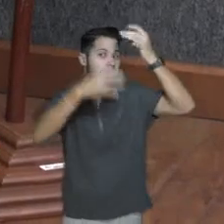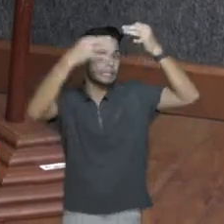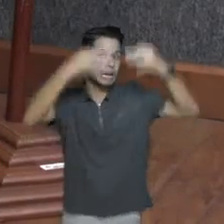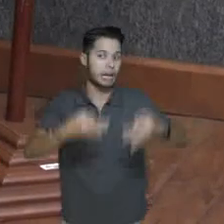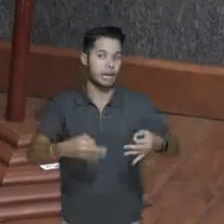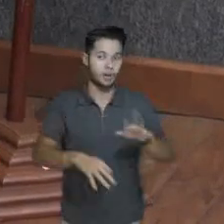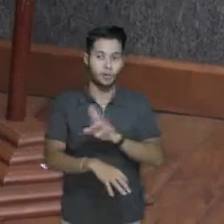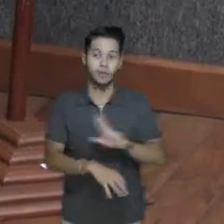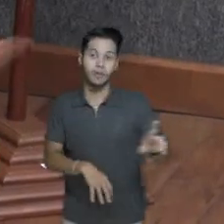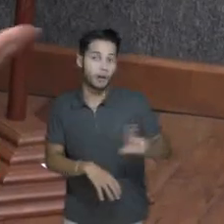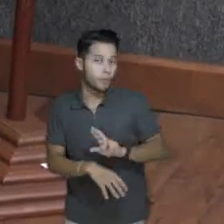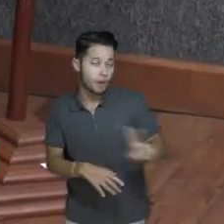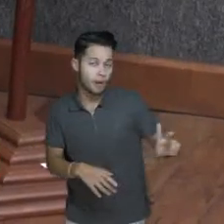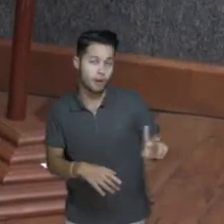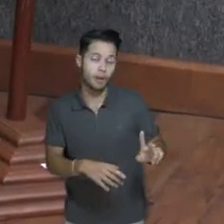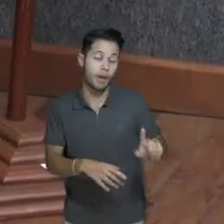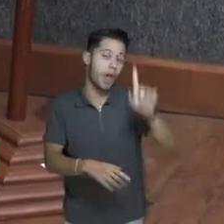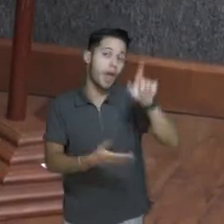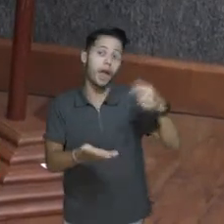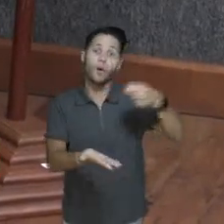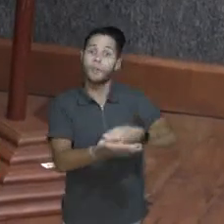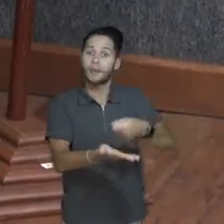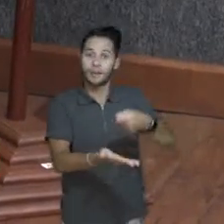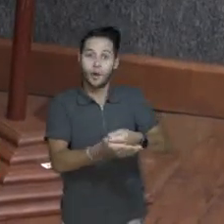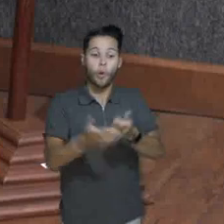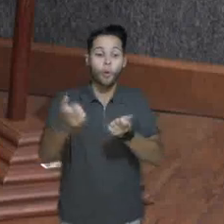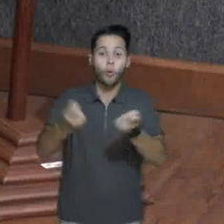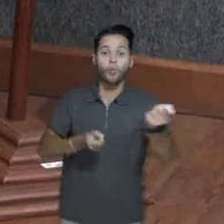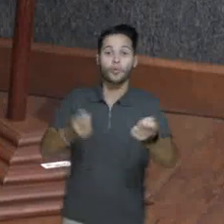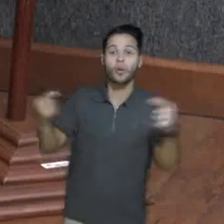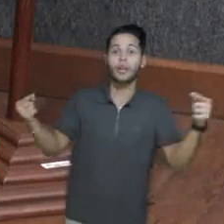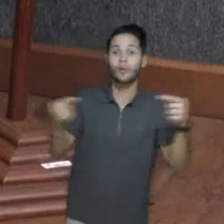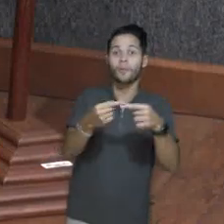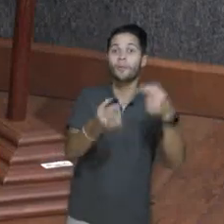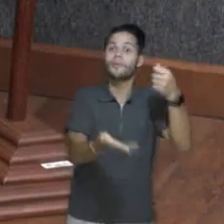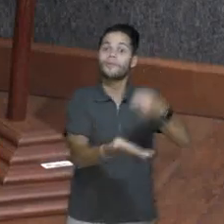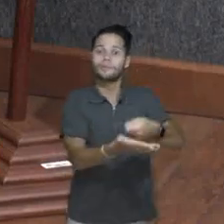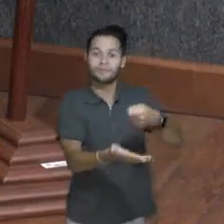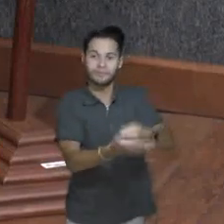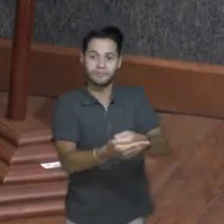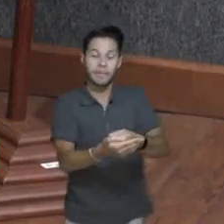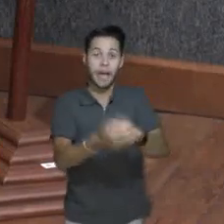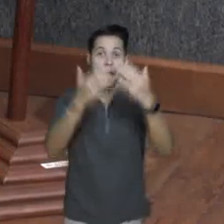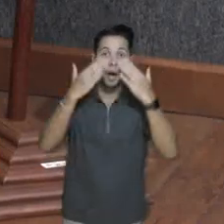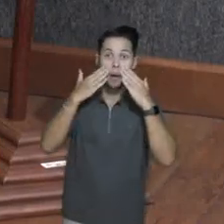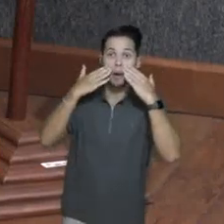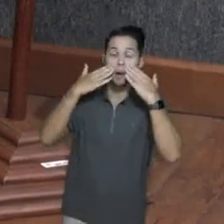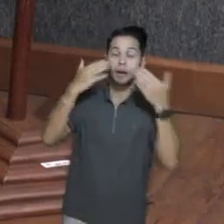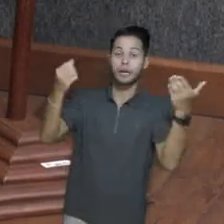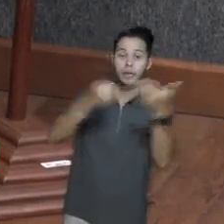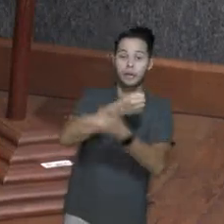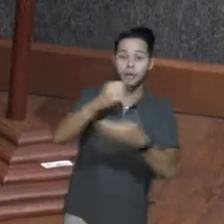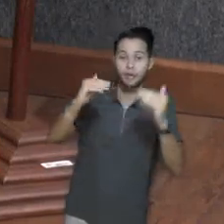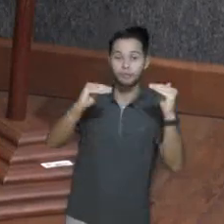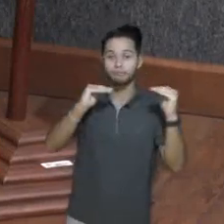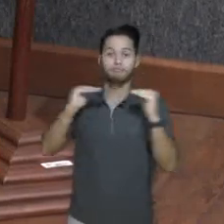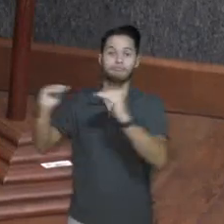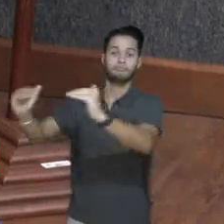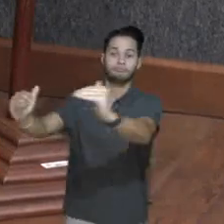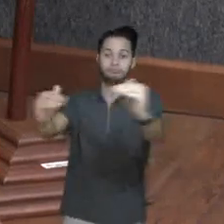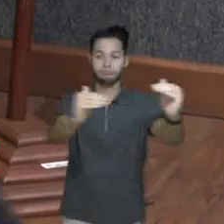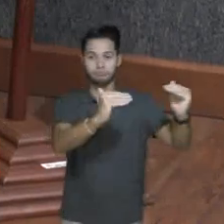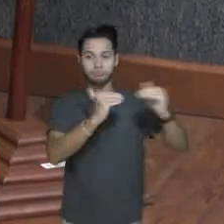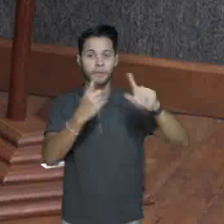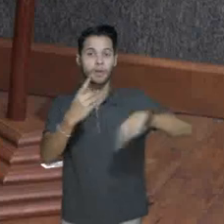esse controle estimula essa cobrança nivela política nivela judiciário nivela nivela todos nós as